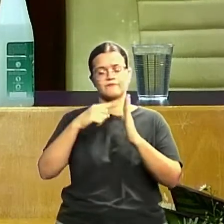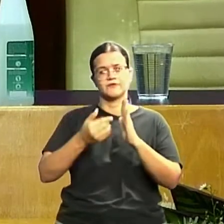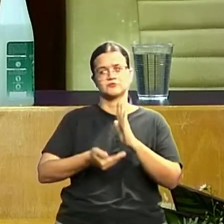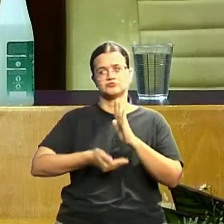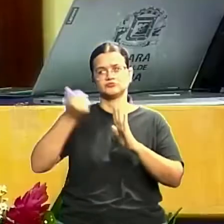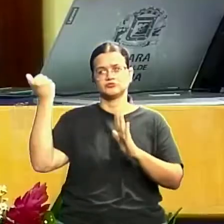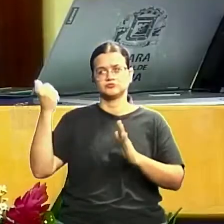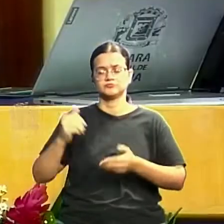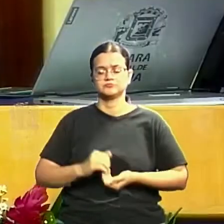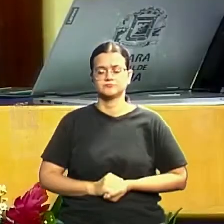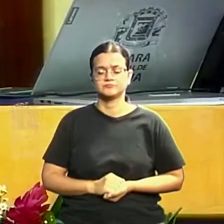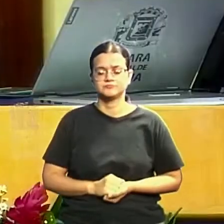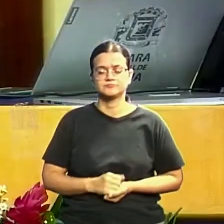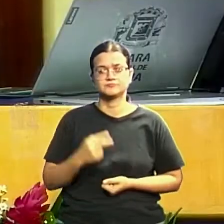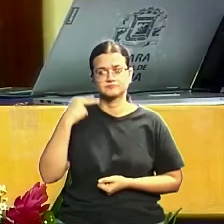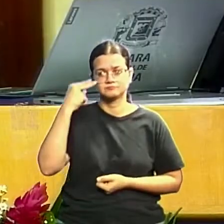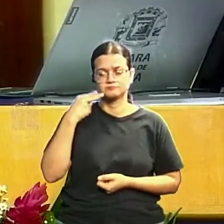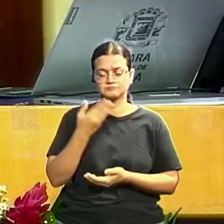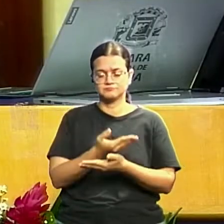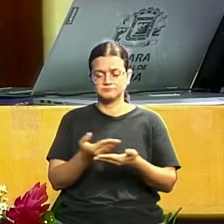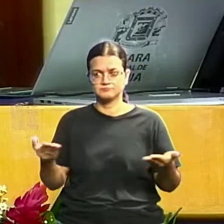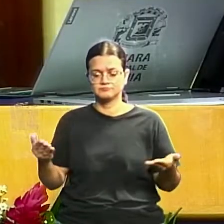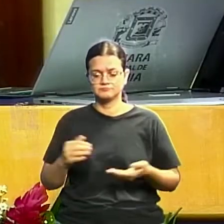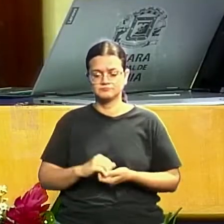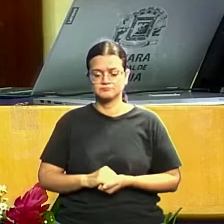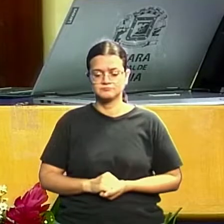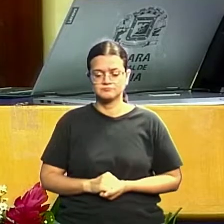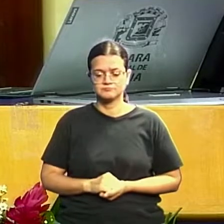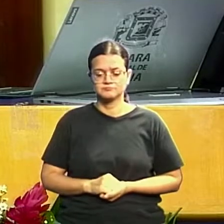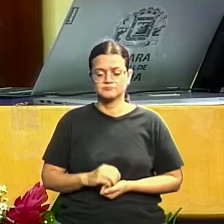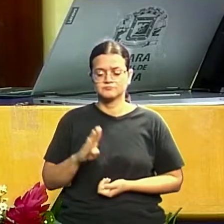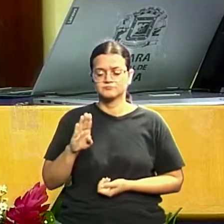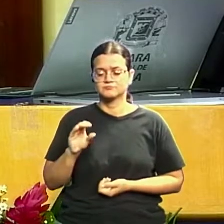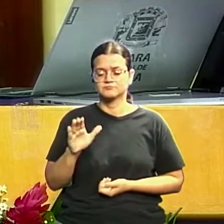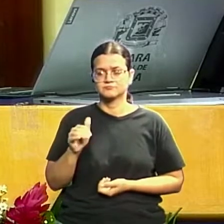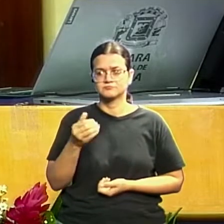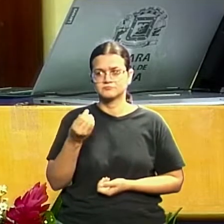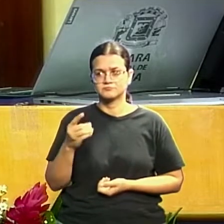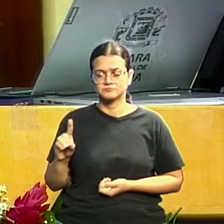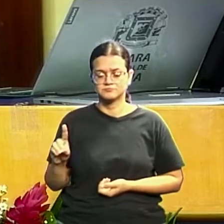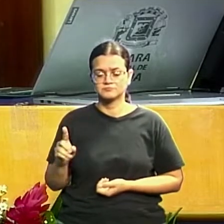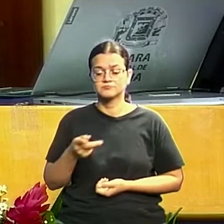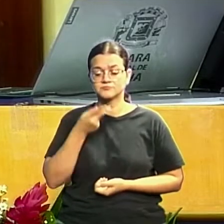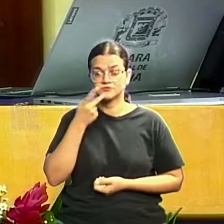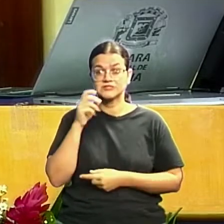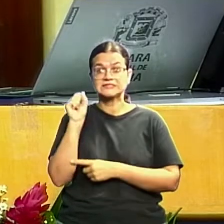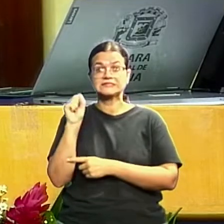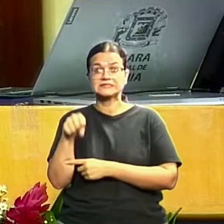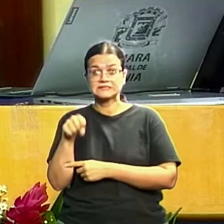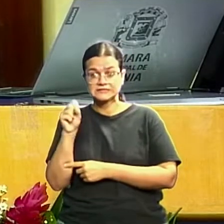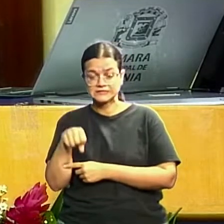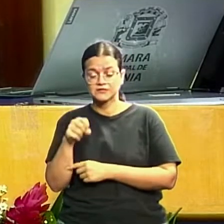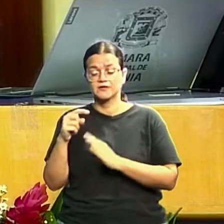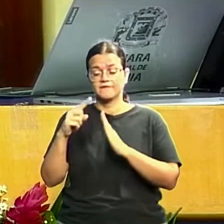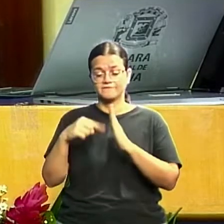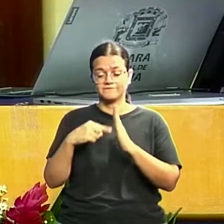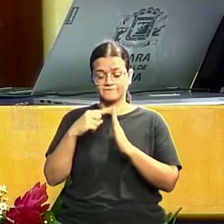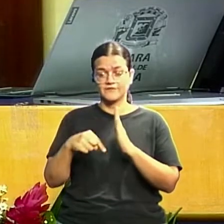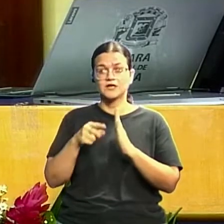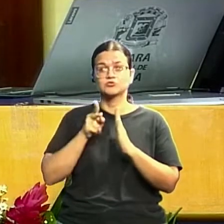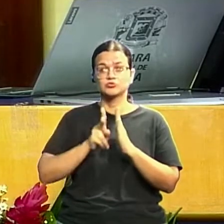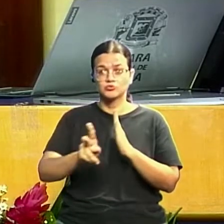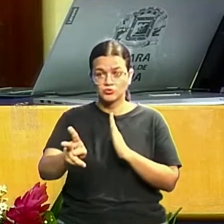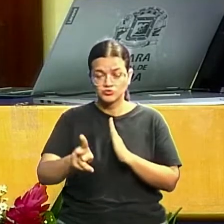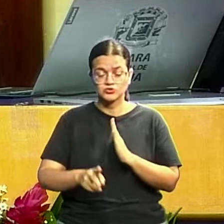veto. Atenção, senhores vereadores, para discutir a matéria, o vereador Bocão, dizendo que sim, mantém o